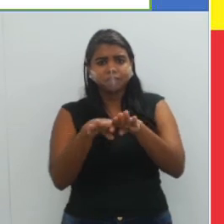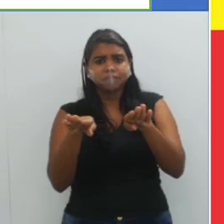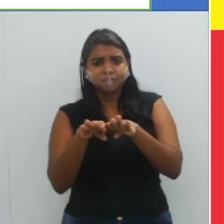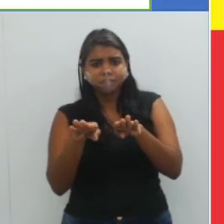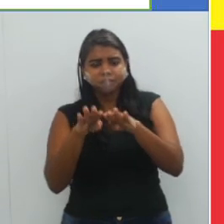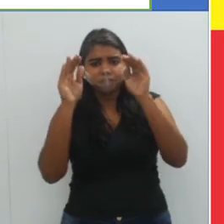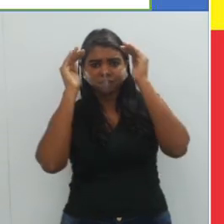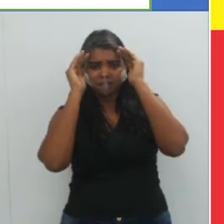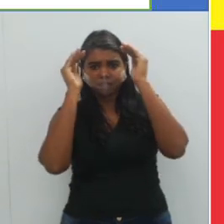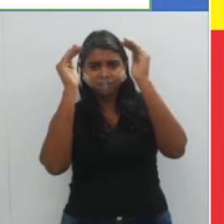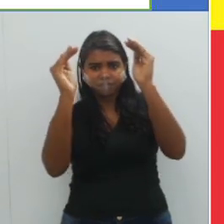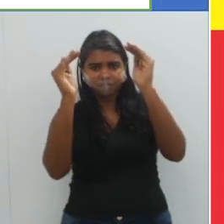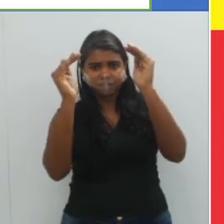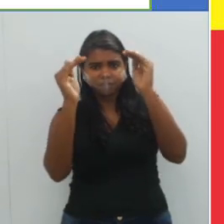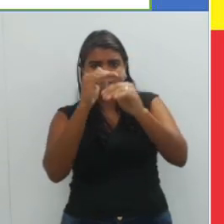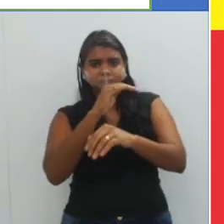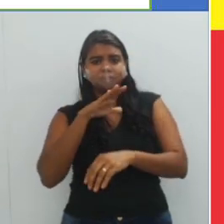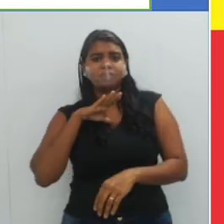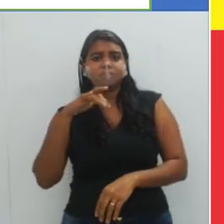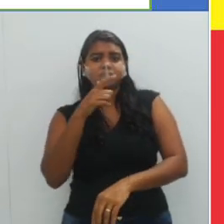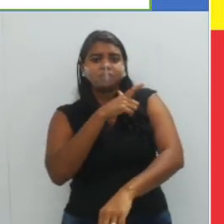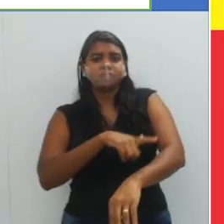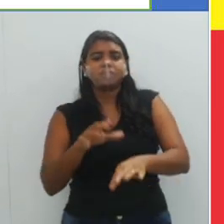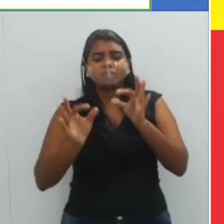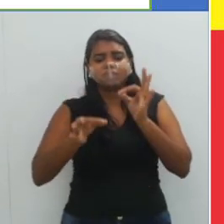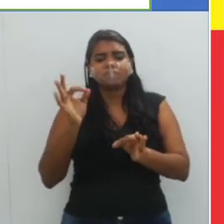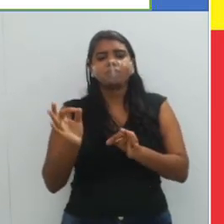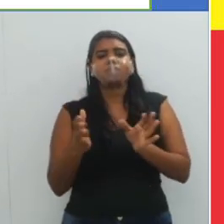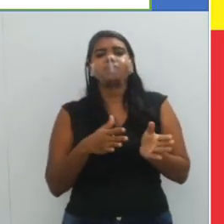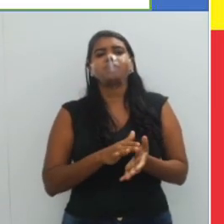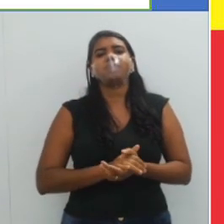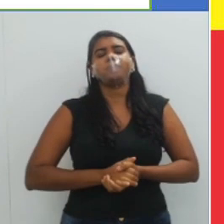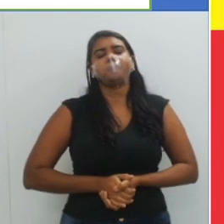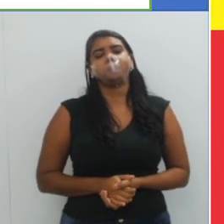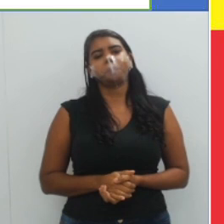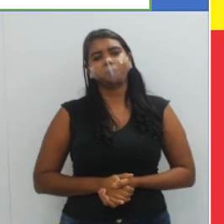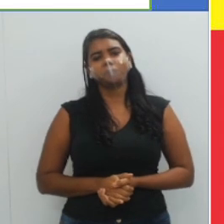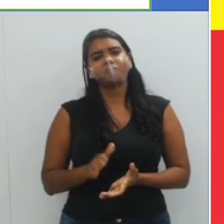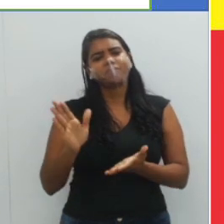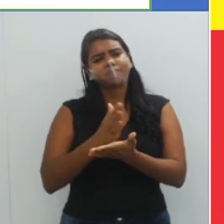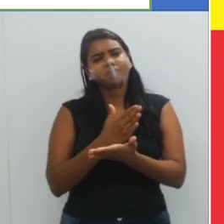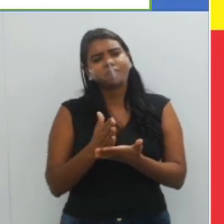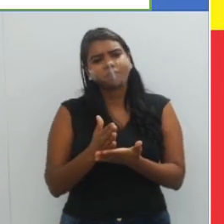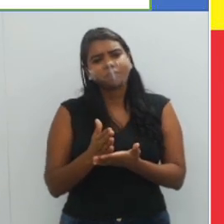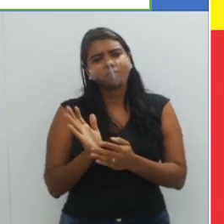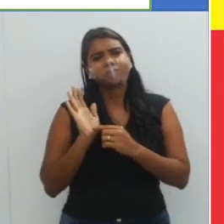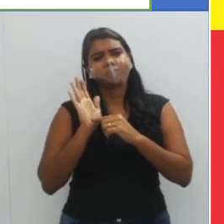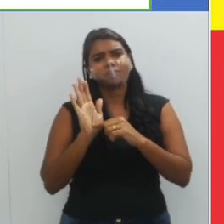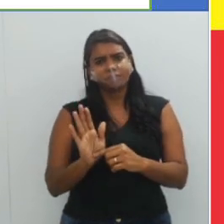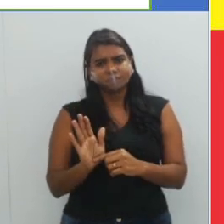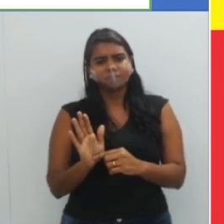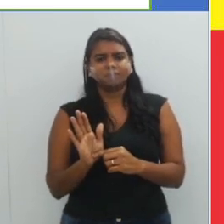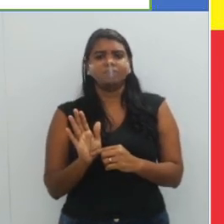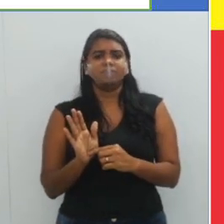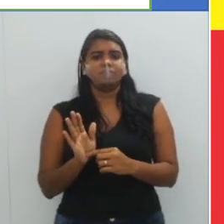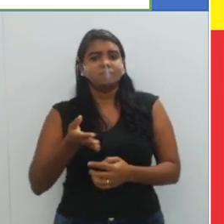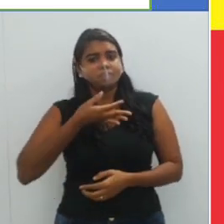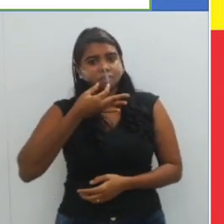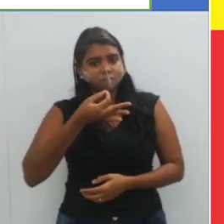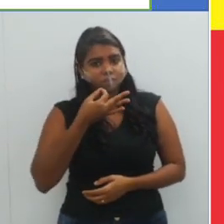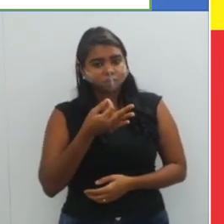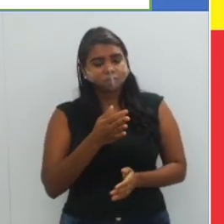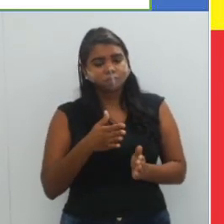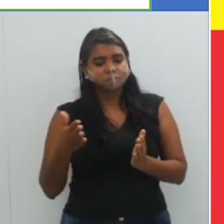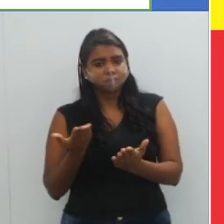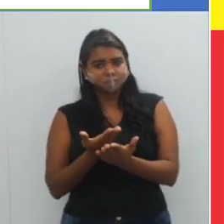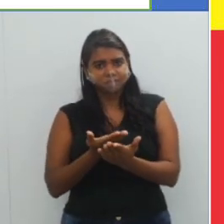igualdade, respeito, educação e justiça. Alguns dos valores que pretendemos discutir